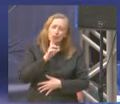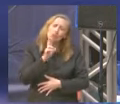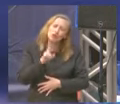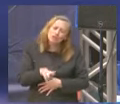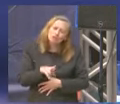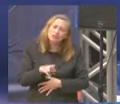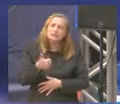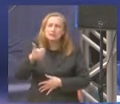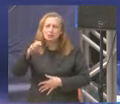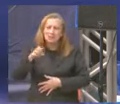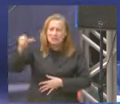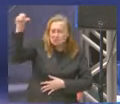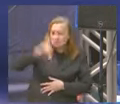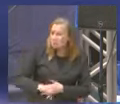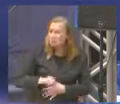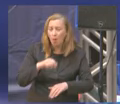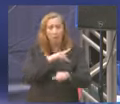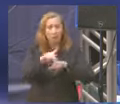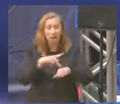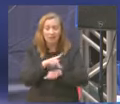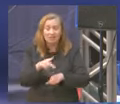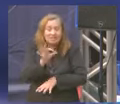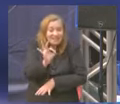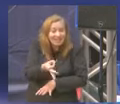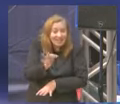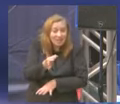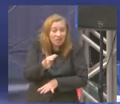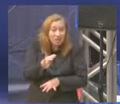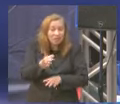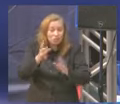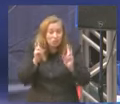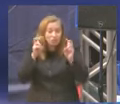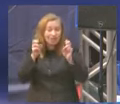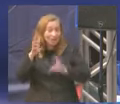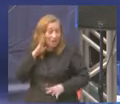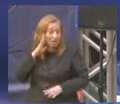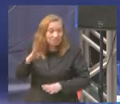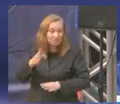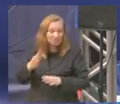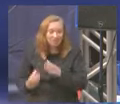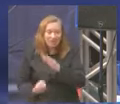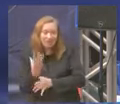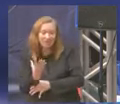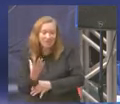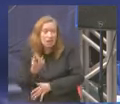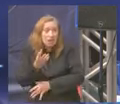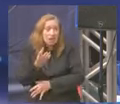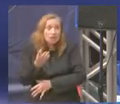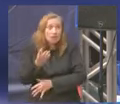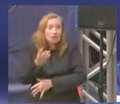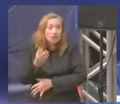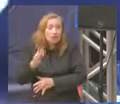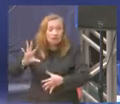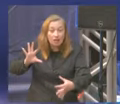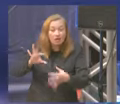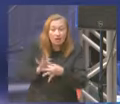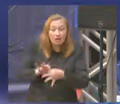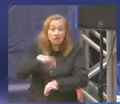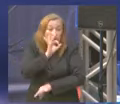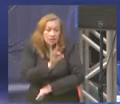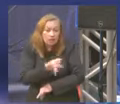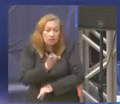entre os 15 piores países, e justamente num ponto que é fundamental, que é a criatividade, né? Que é um ponto que está agregado